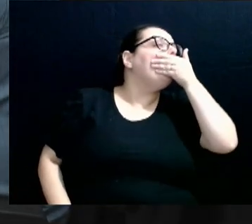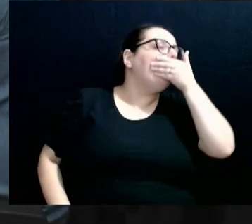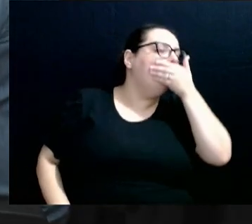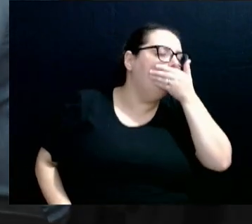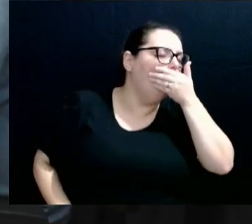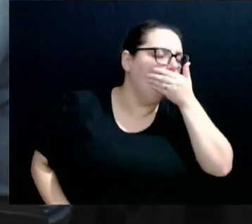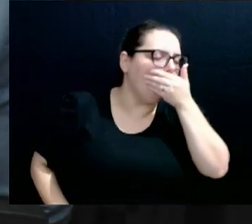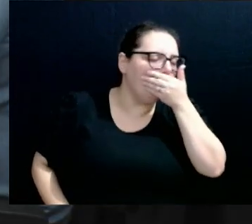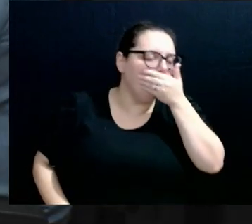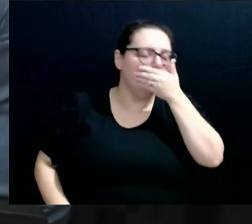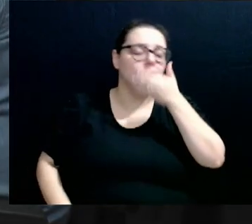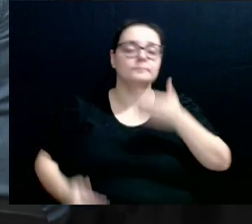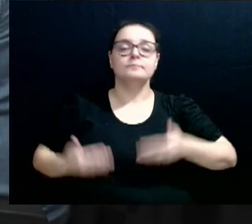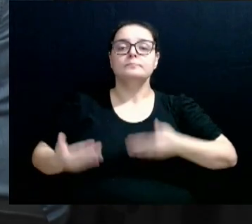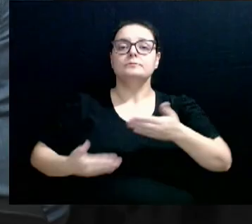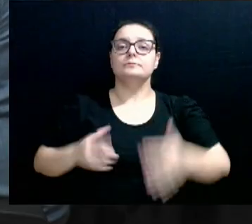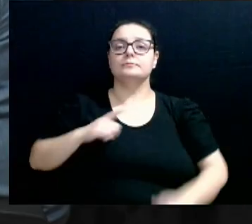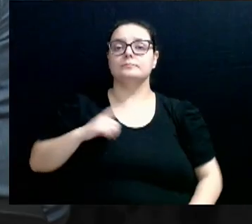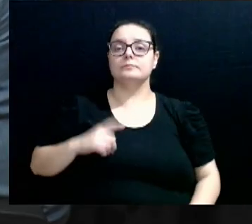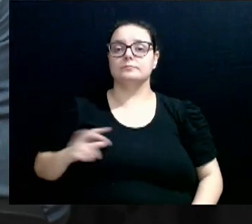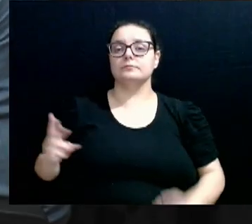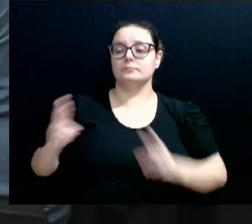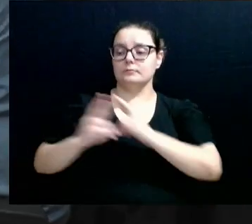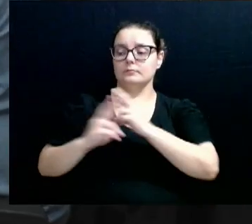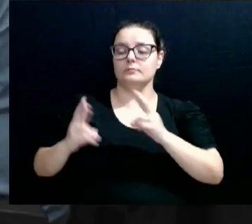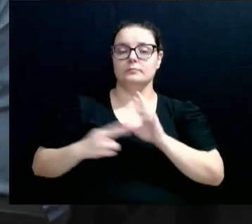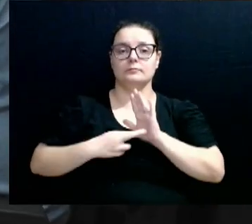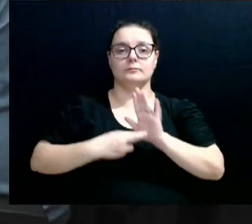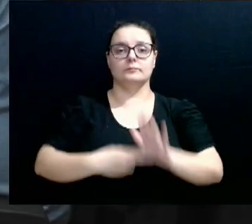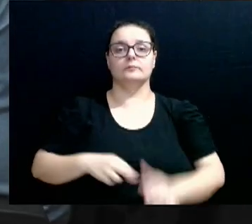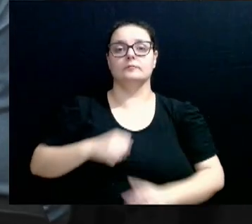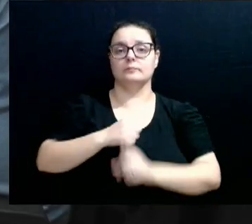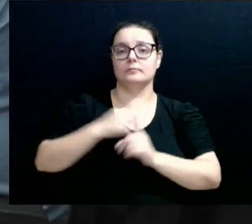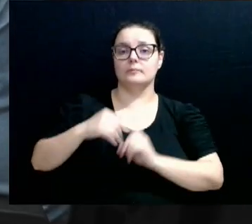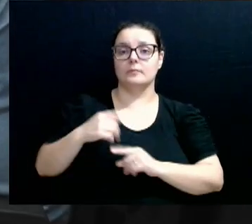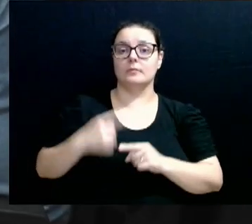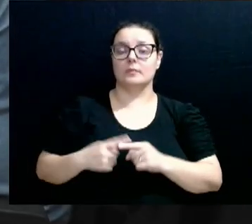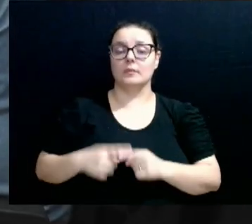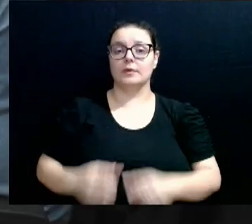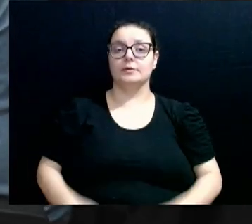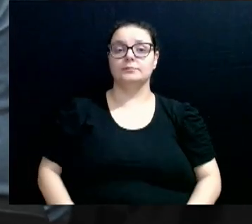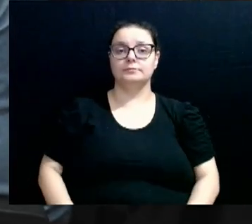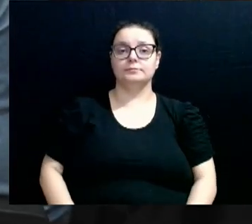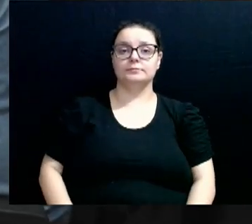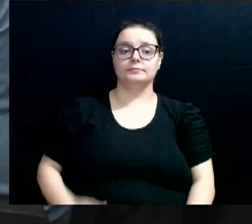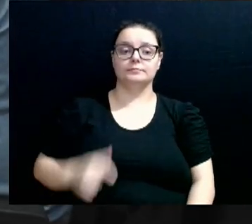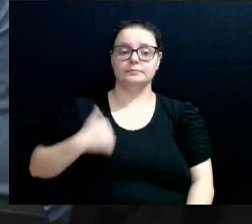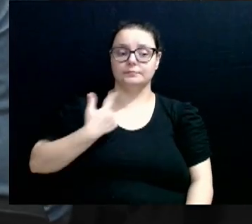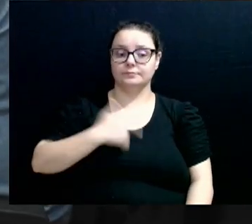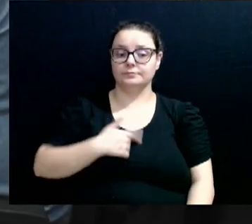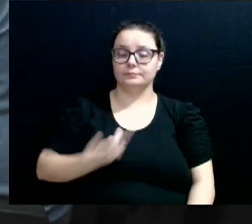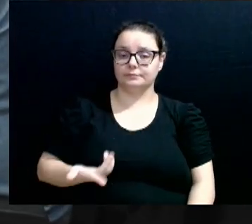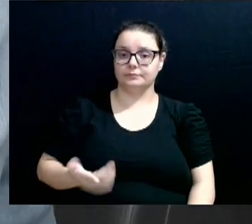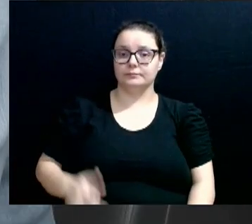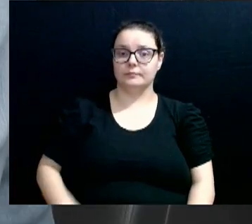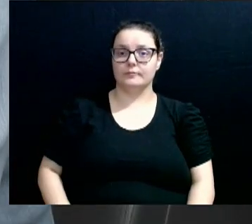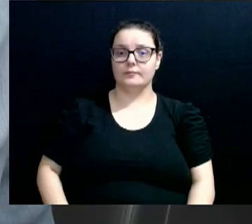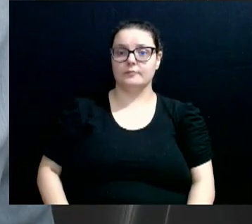tenham relação com a representatividade social, cara, porque senão a gente tem um